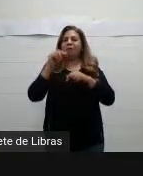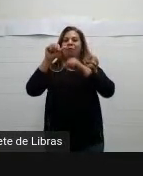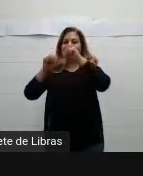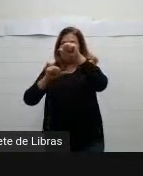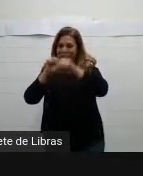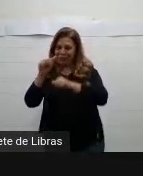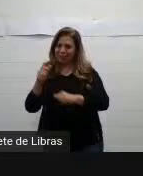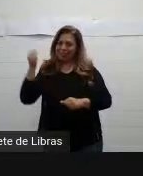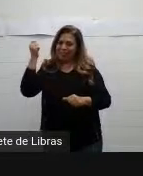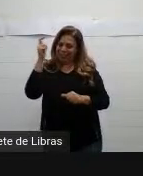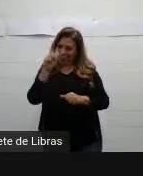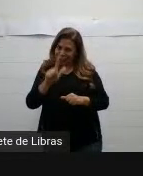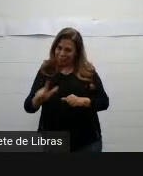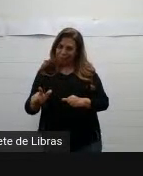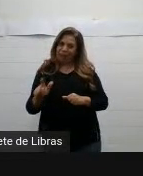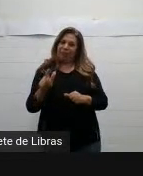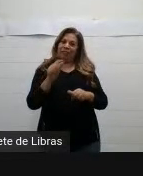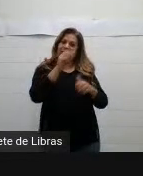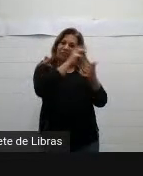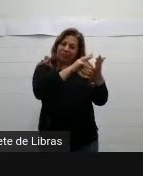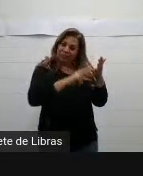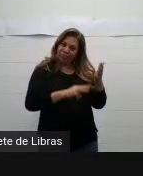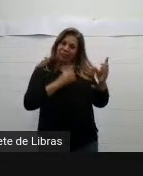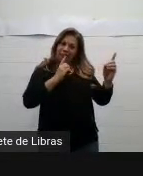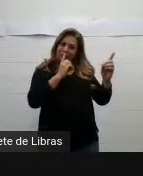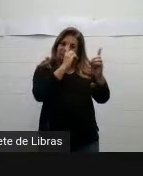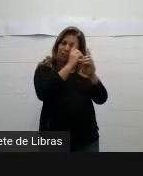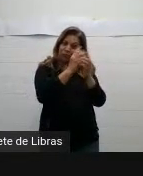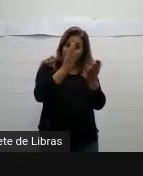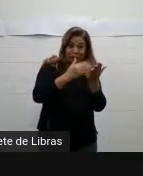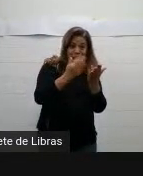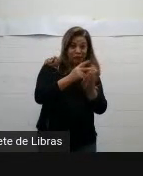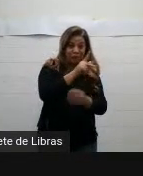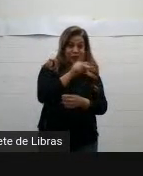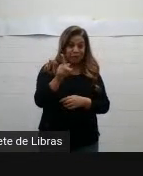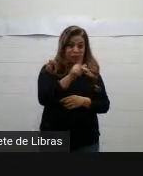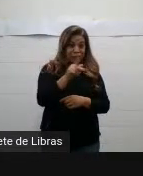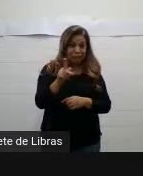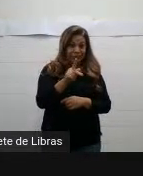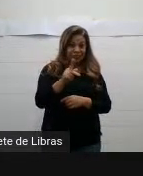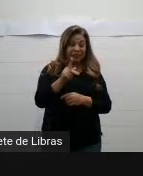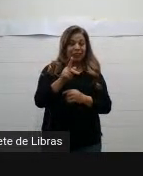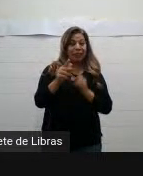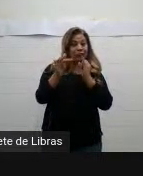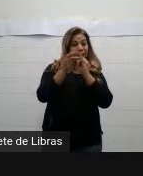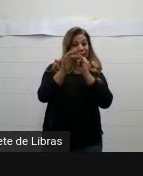a metodologia, e aí a gente encontrou um livro de uma professora do IFBA,